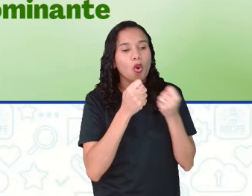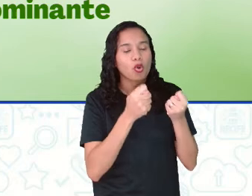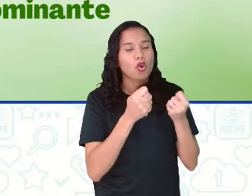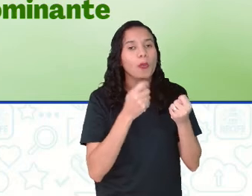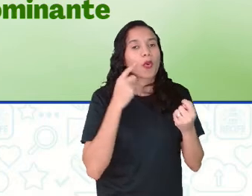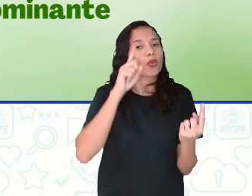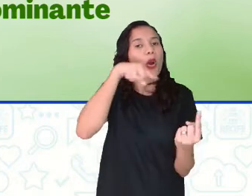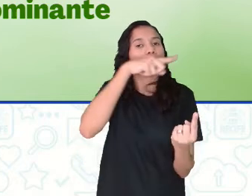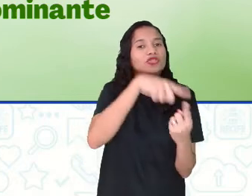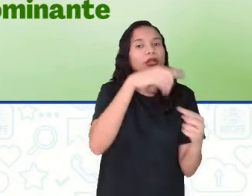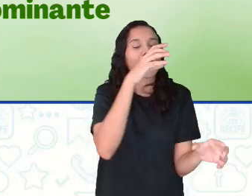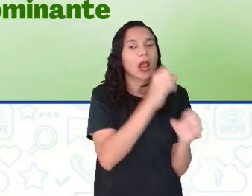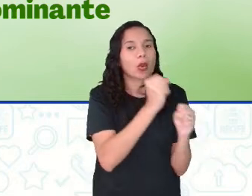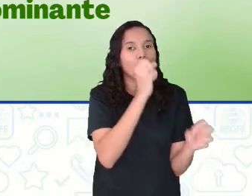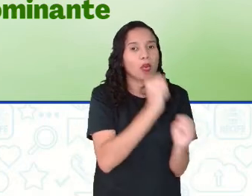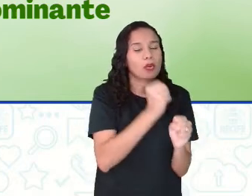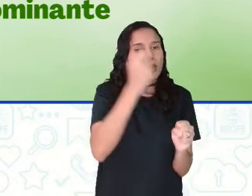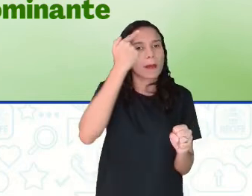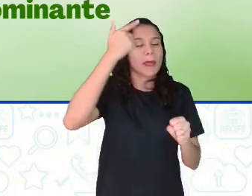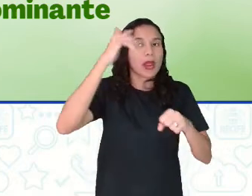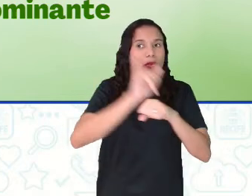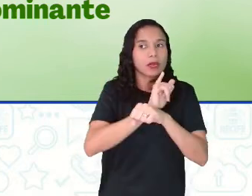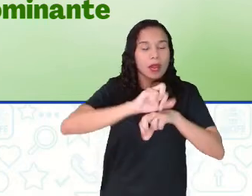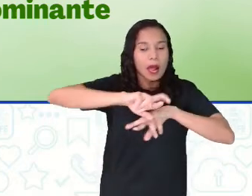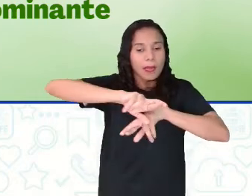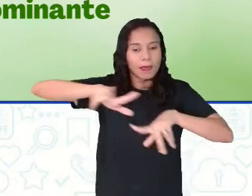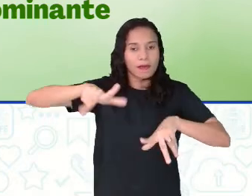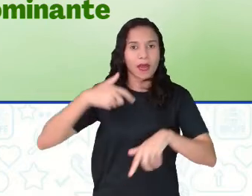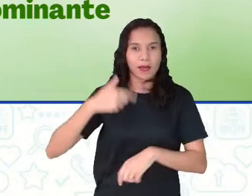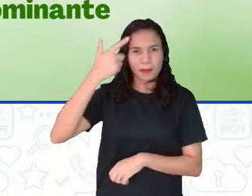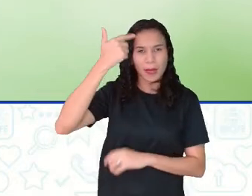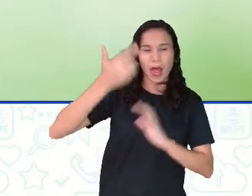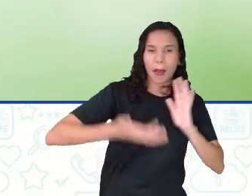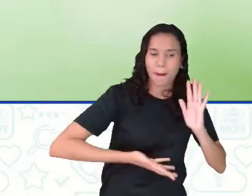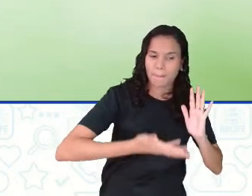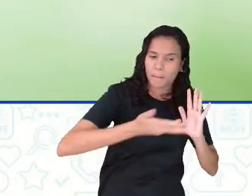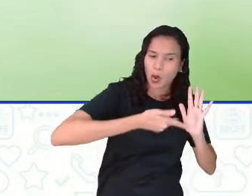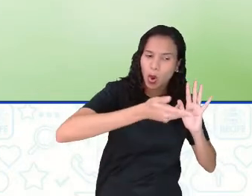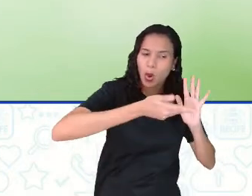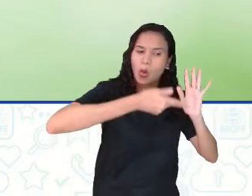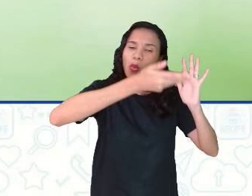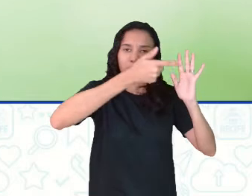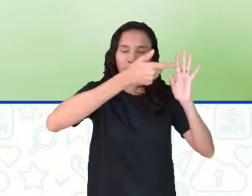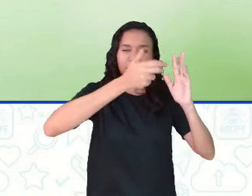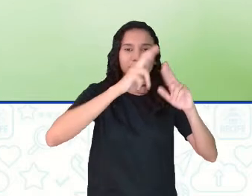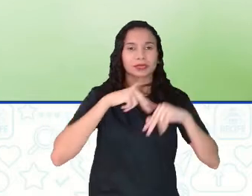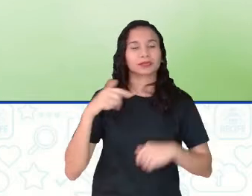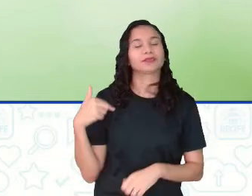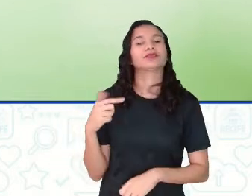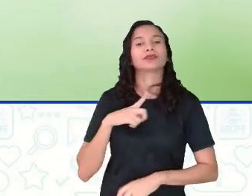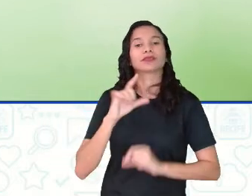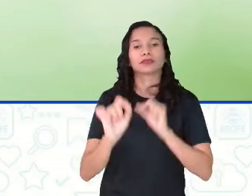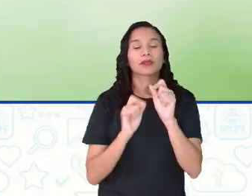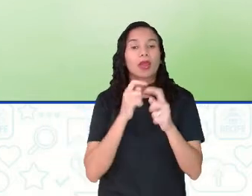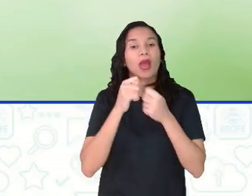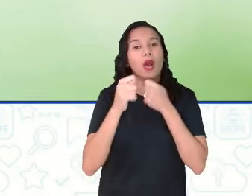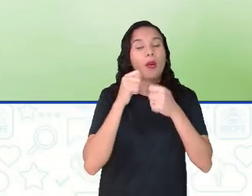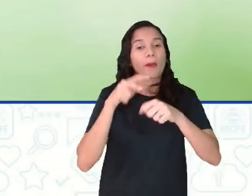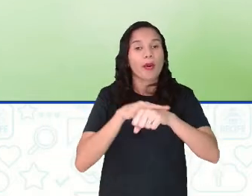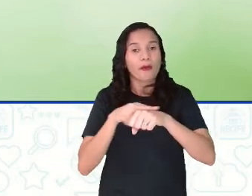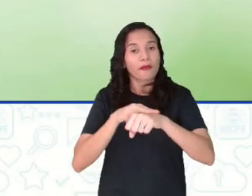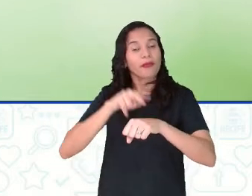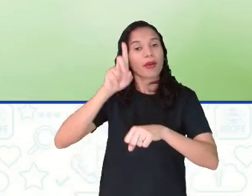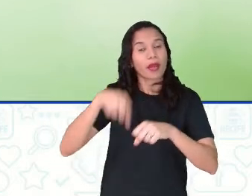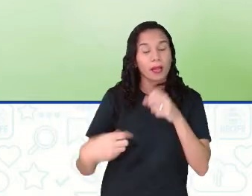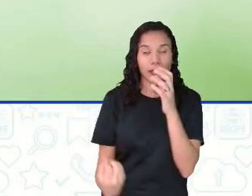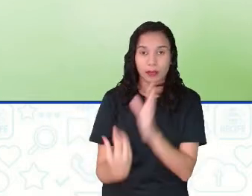quê? O lucro, né? A produção, né? A gente vai até ver isso um pouquinho mais na frente. Então, a economia verde, gente,